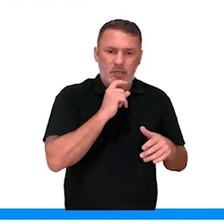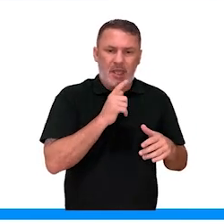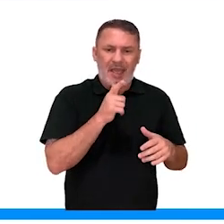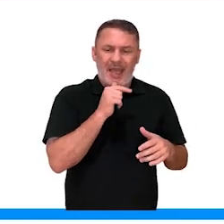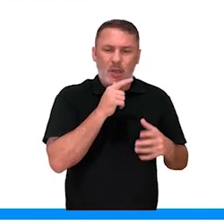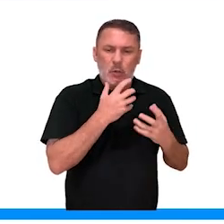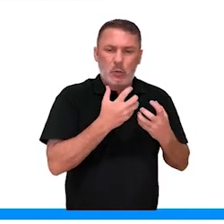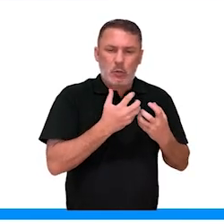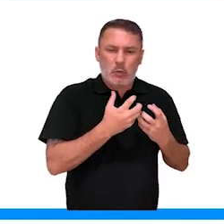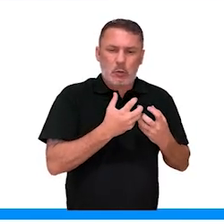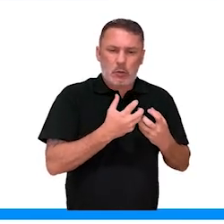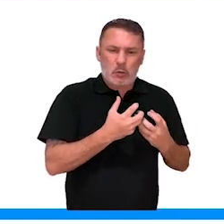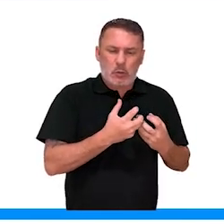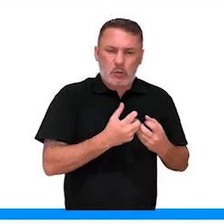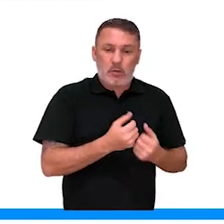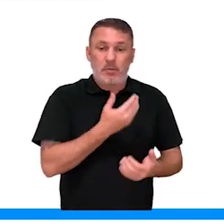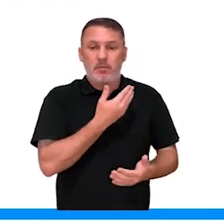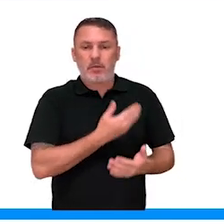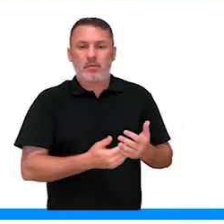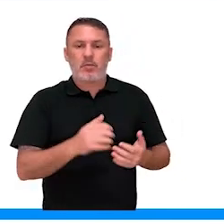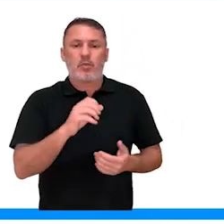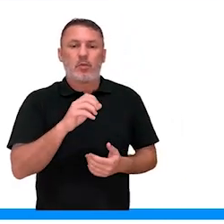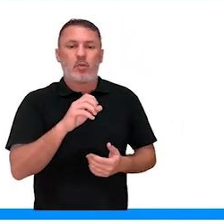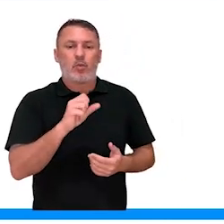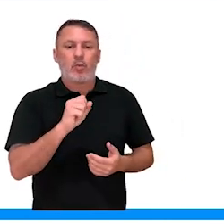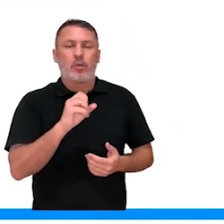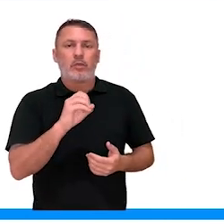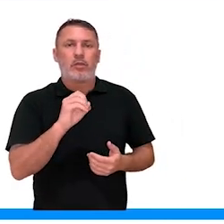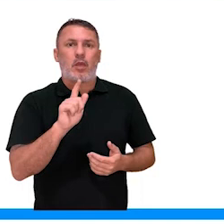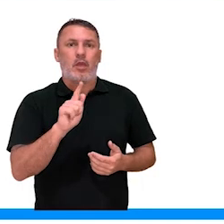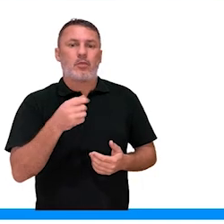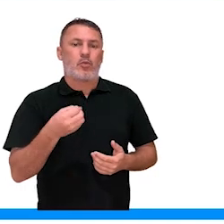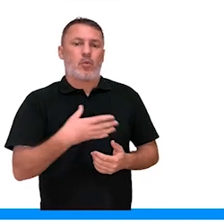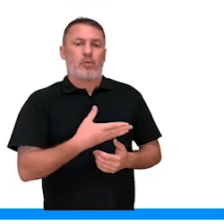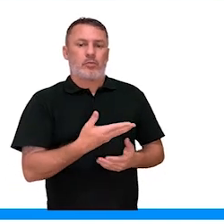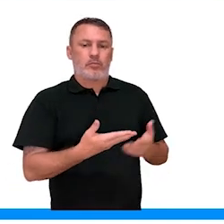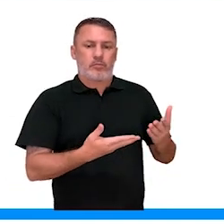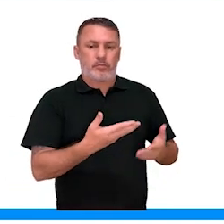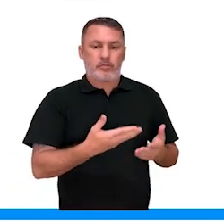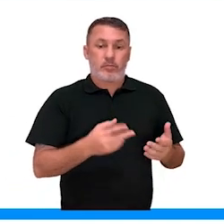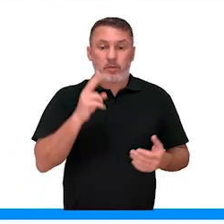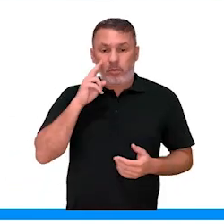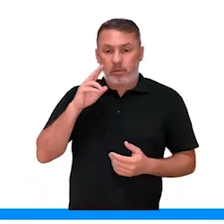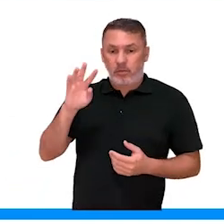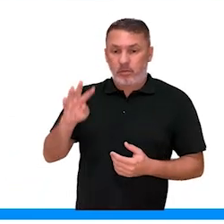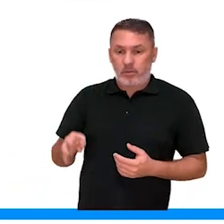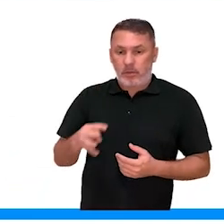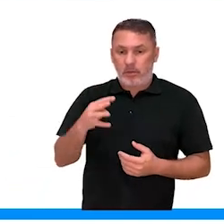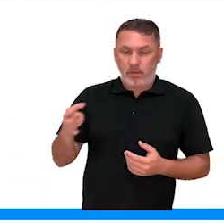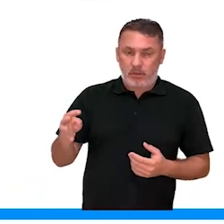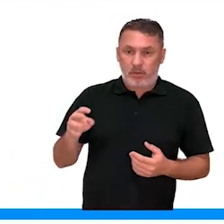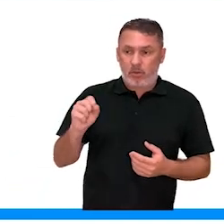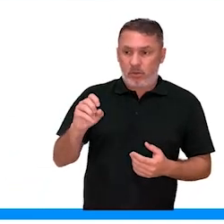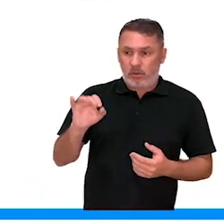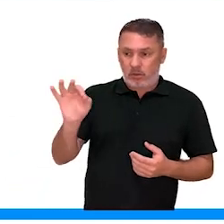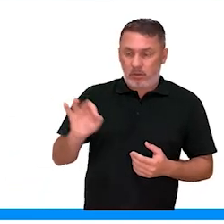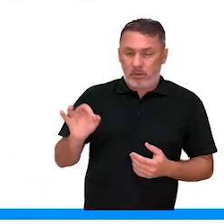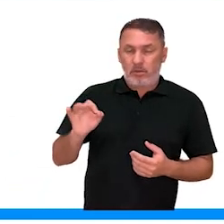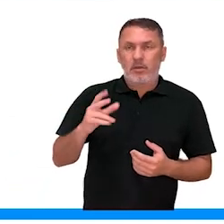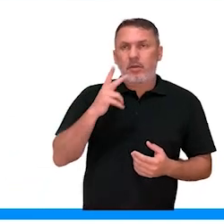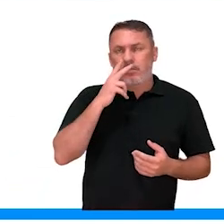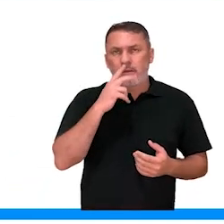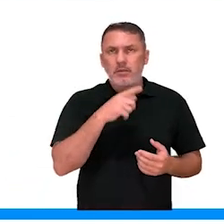estufa, quando se retirou toda a água do tecido, a amostra passou a pesar 80